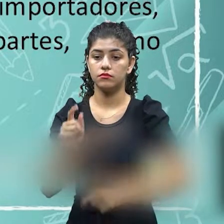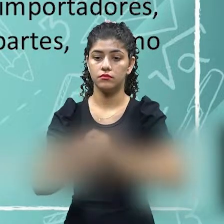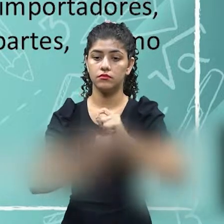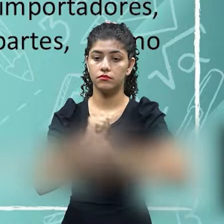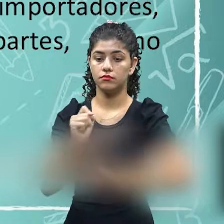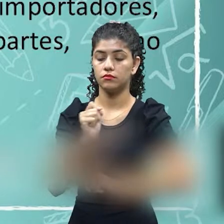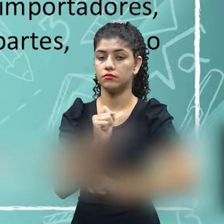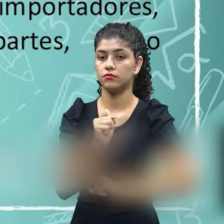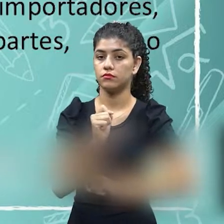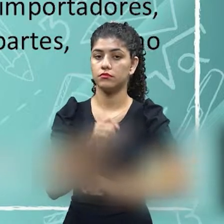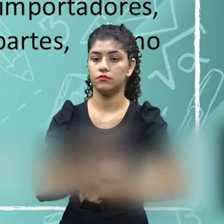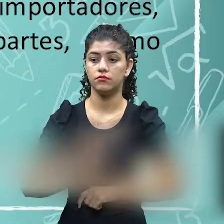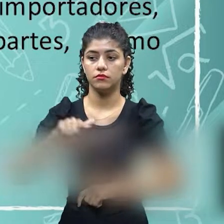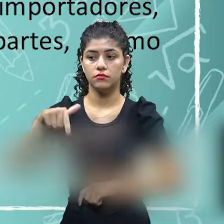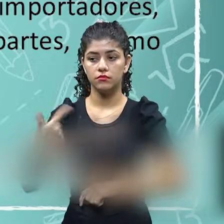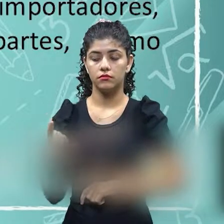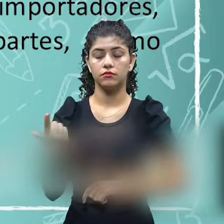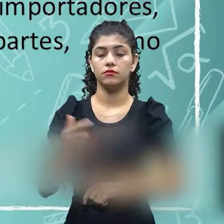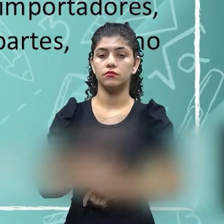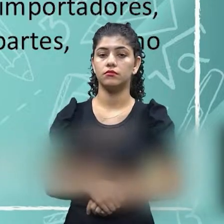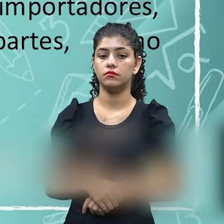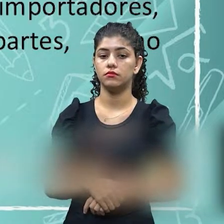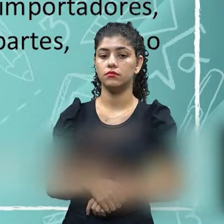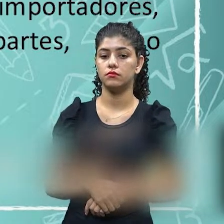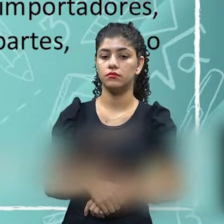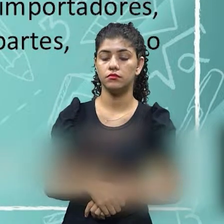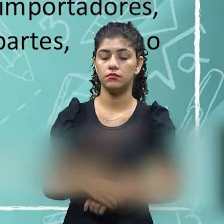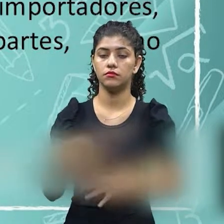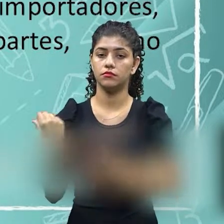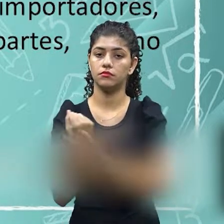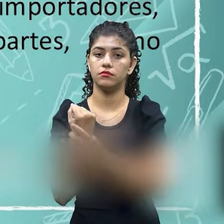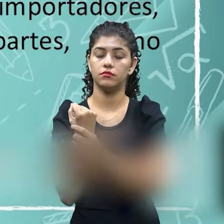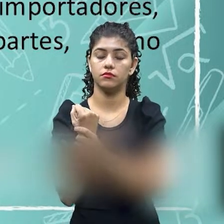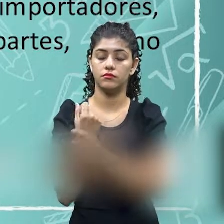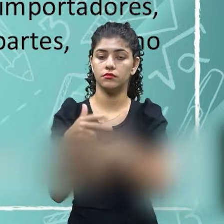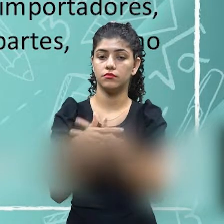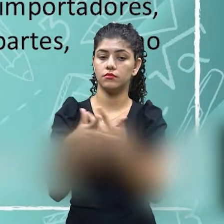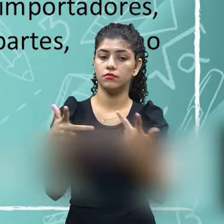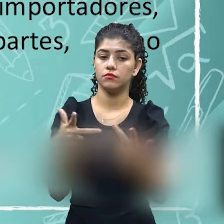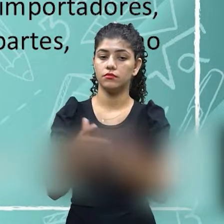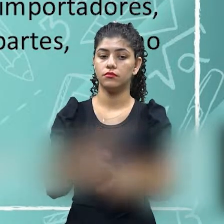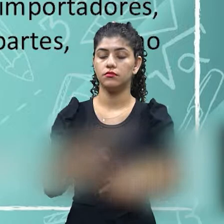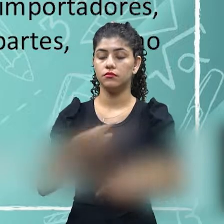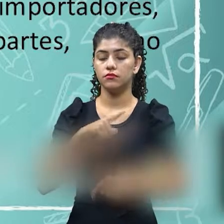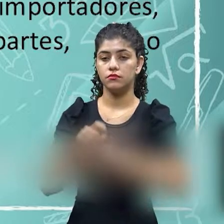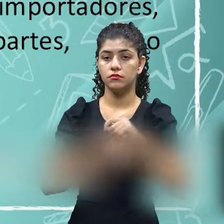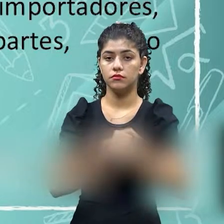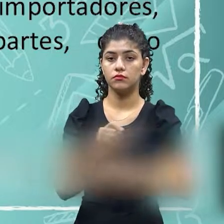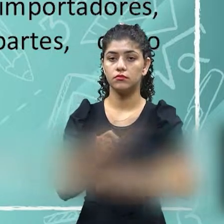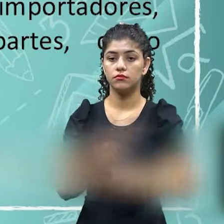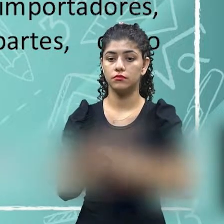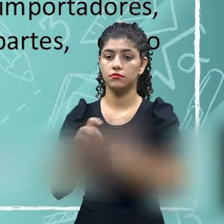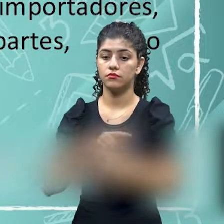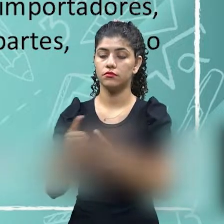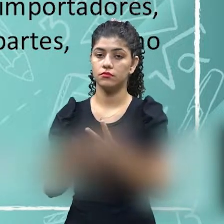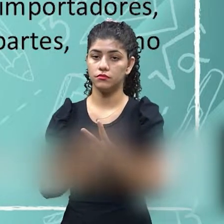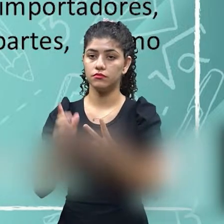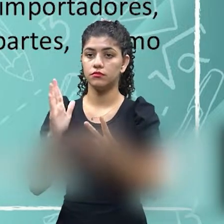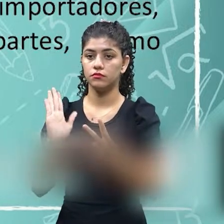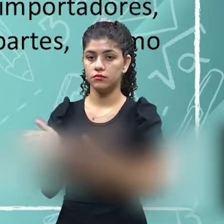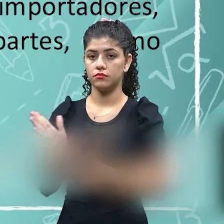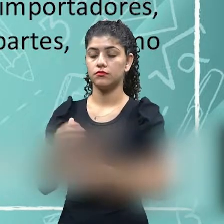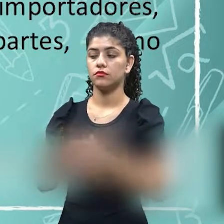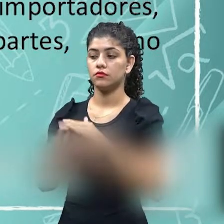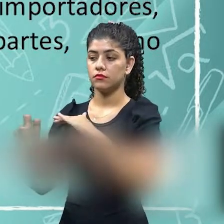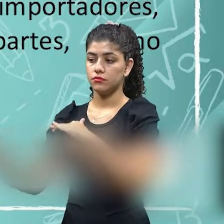relação às demais partes, como transportadoras, segurados e entre outros. Então está vinculado a esses dois pontos, exportadores